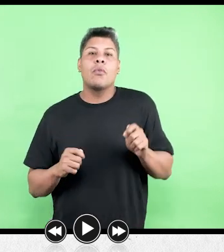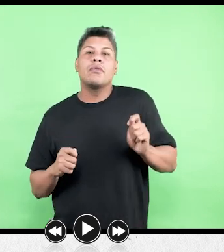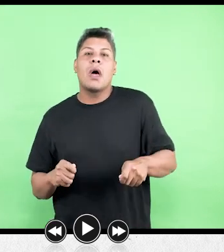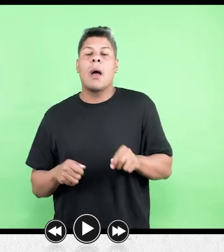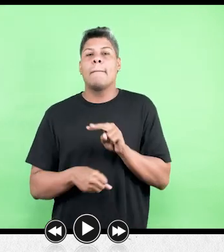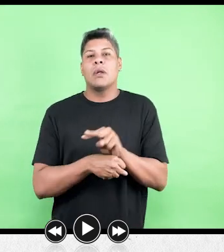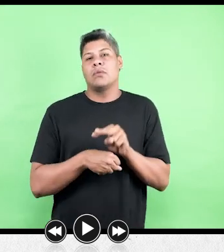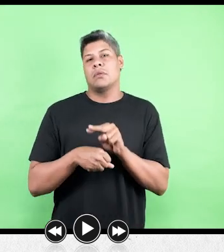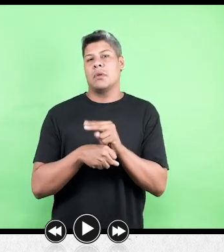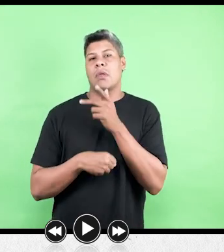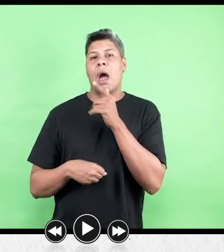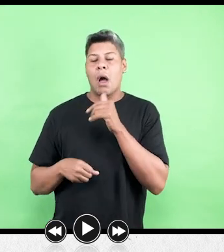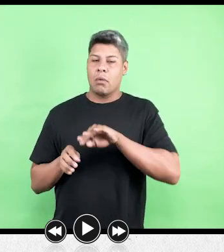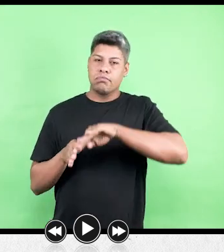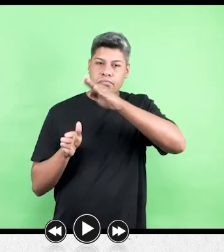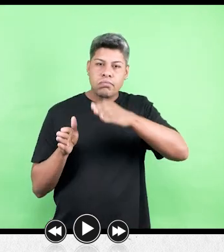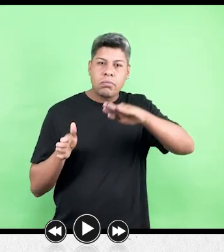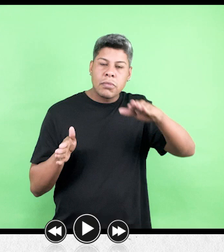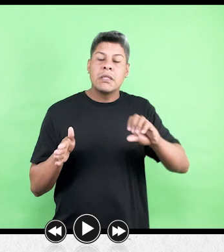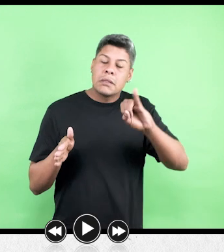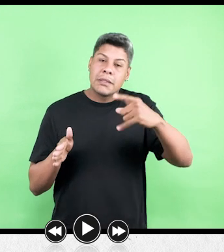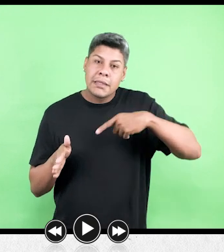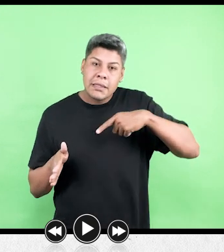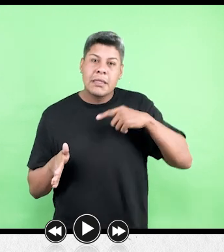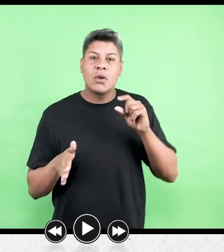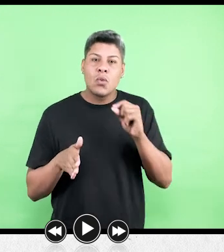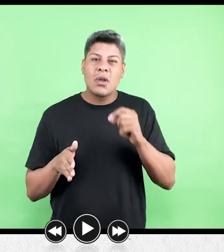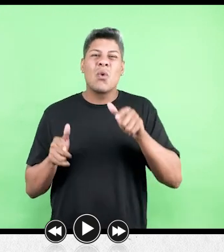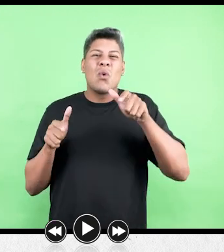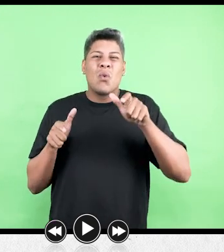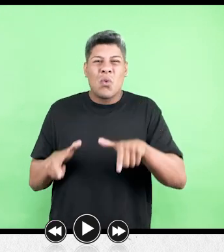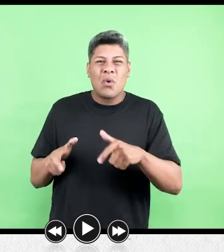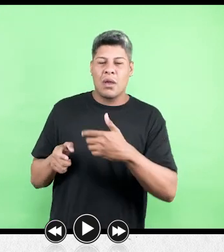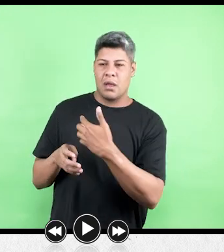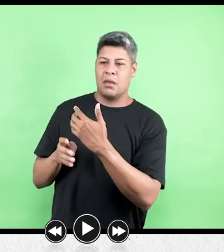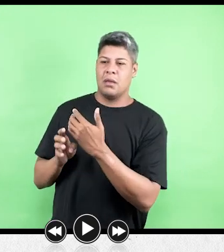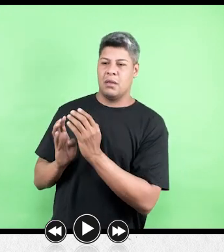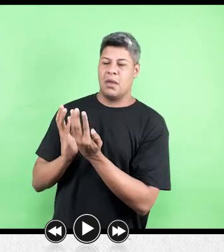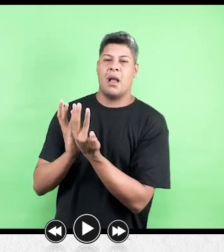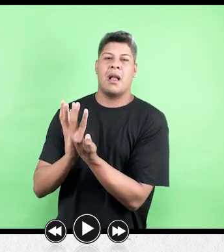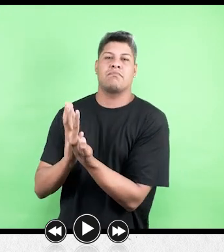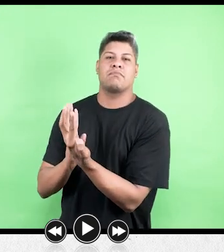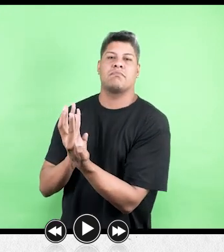barragem de nível, a parte de tomada de água, se existe alguma grade que vai impedir, né,